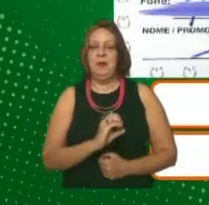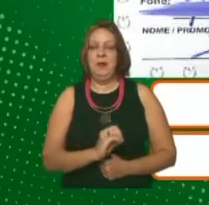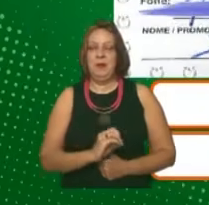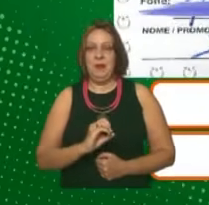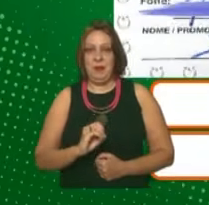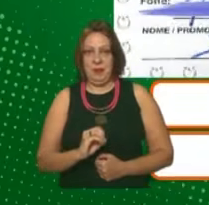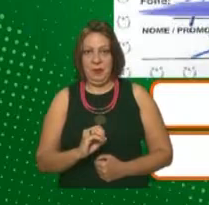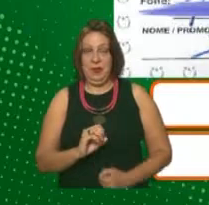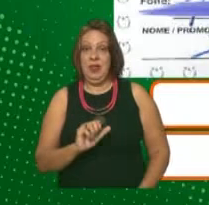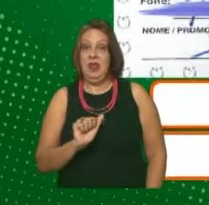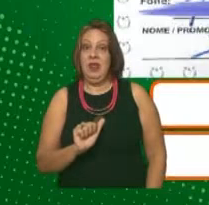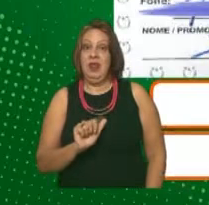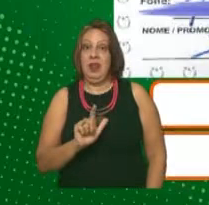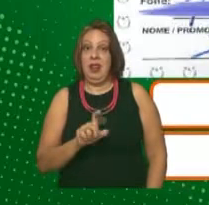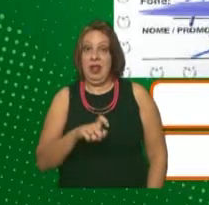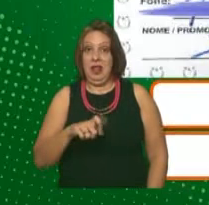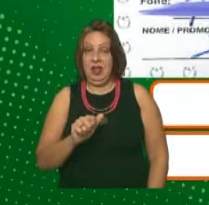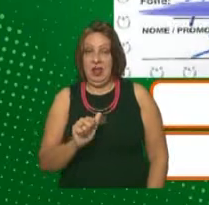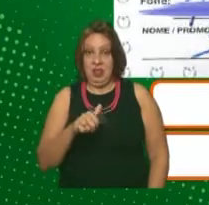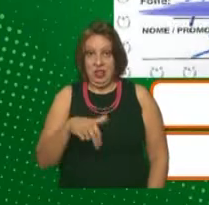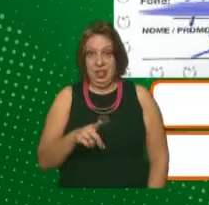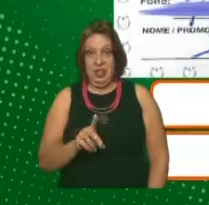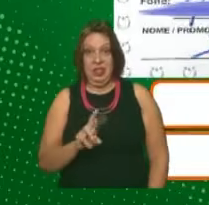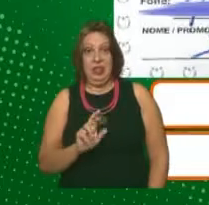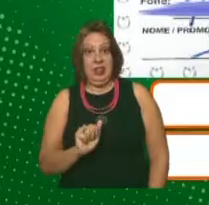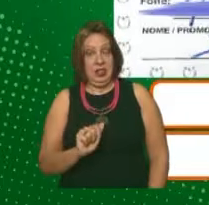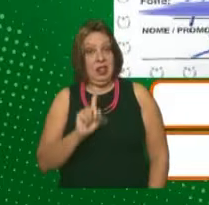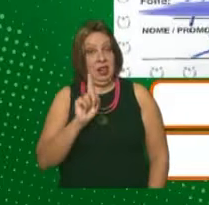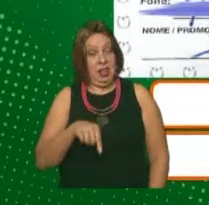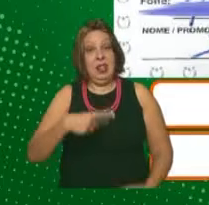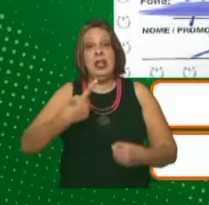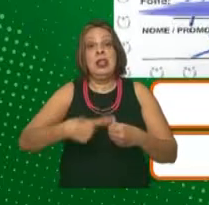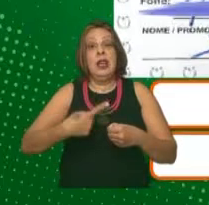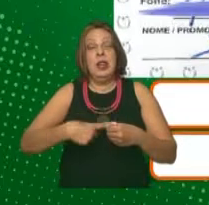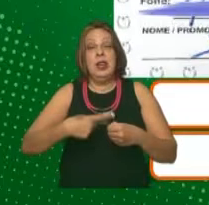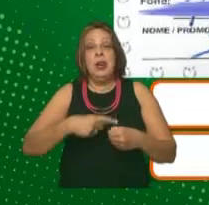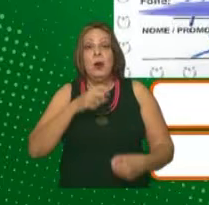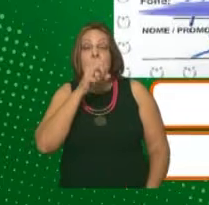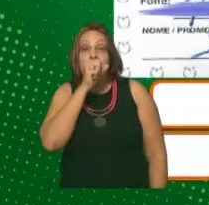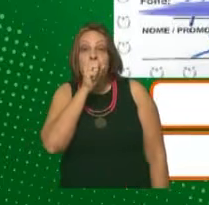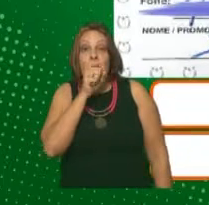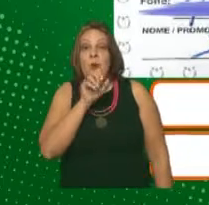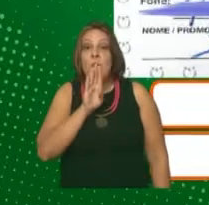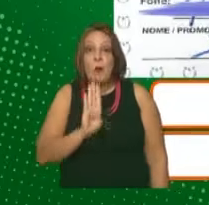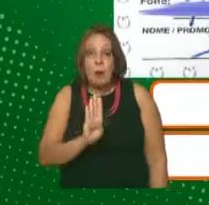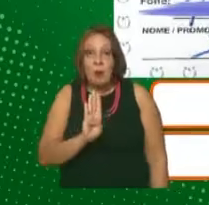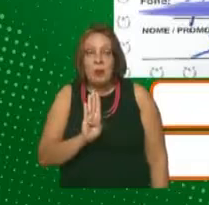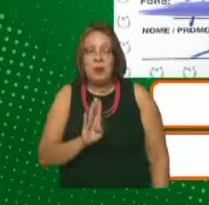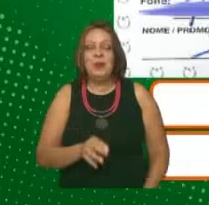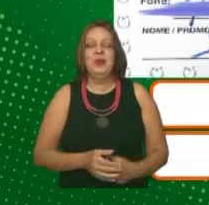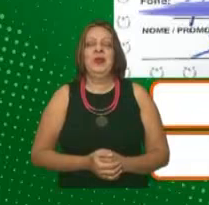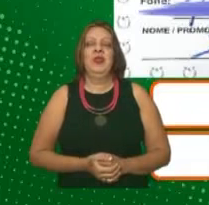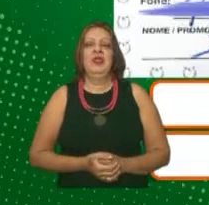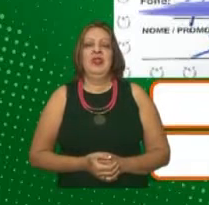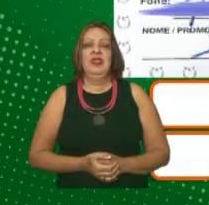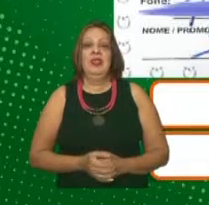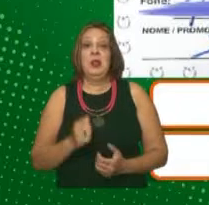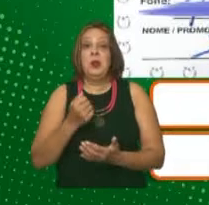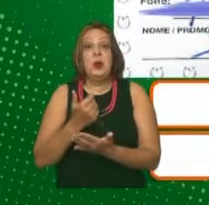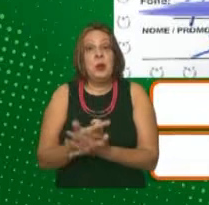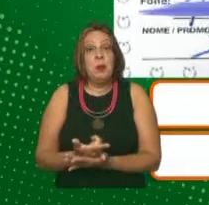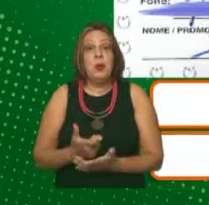159500. Alexandra Batista, ela é de Buquim. Alô, Buquim! Adquiriu aí com